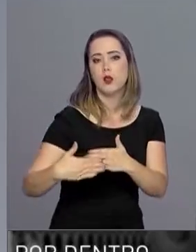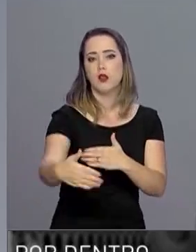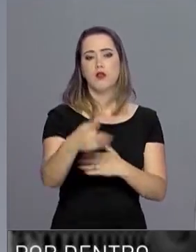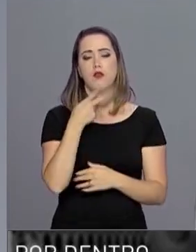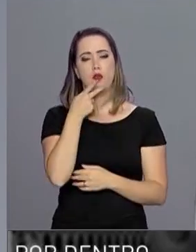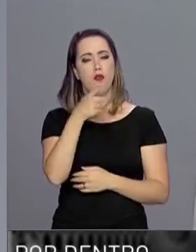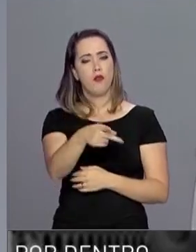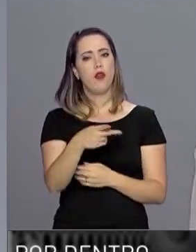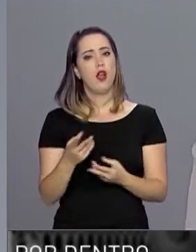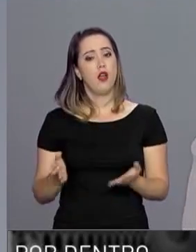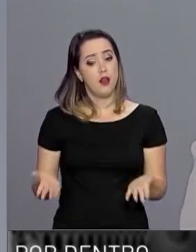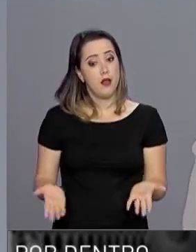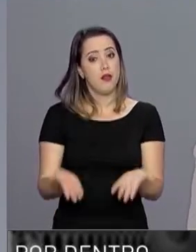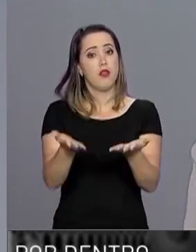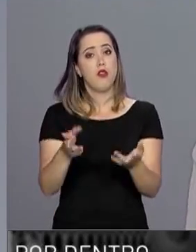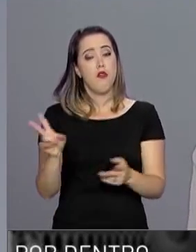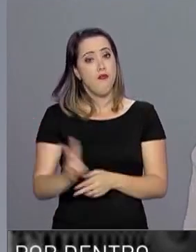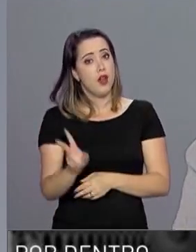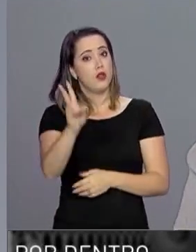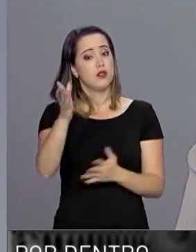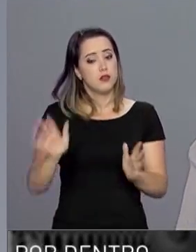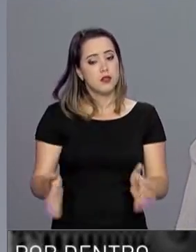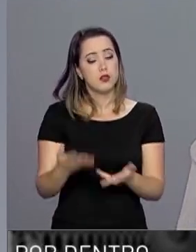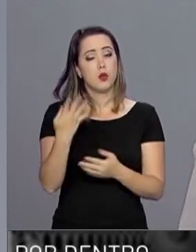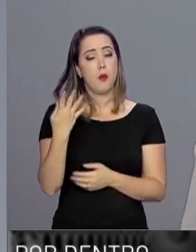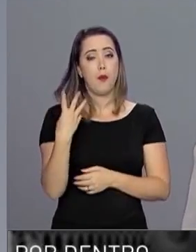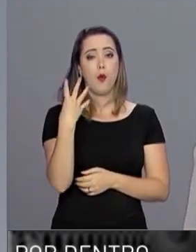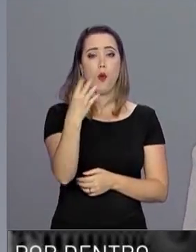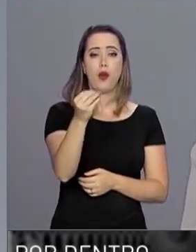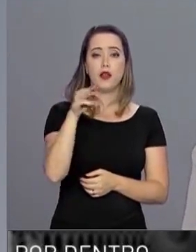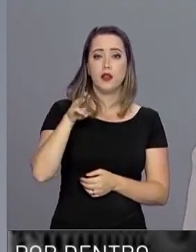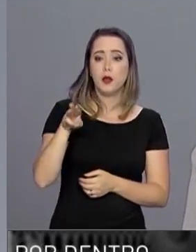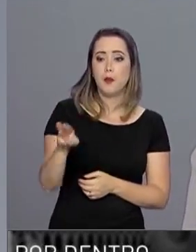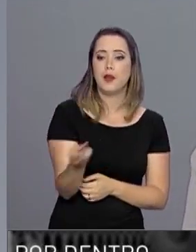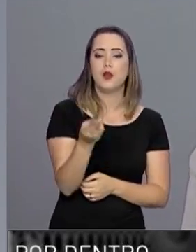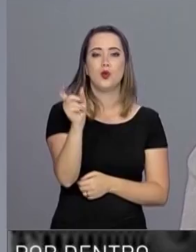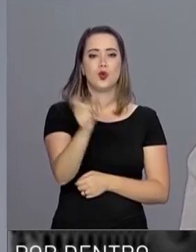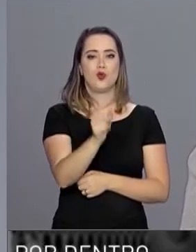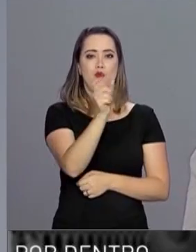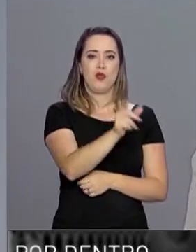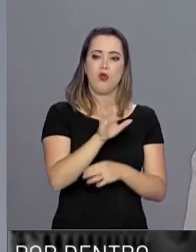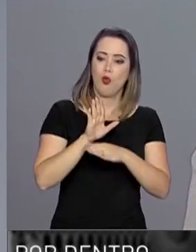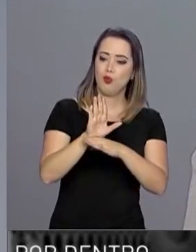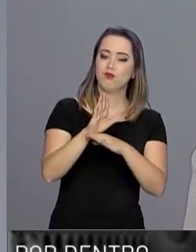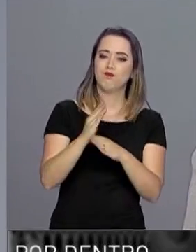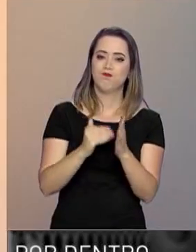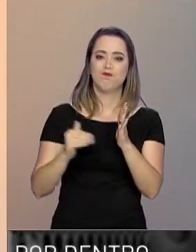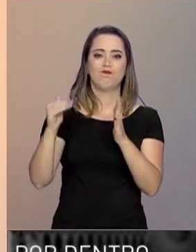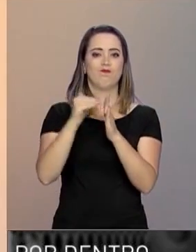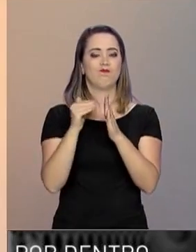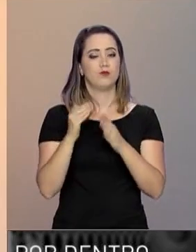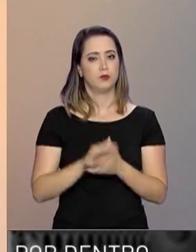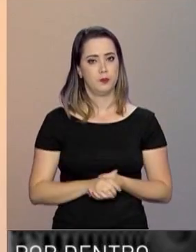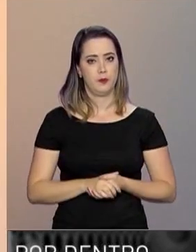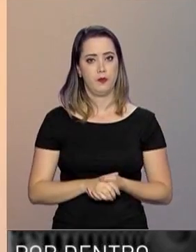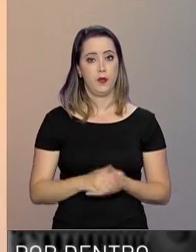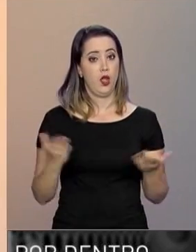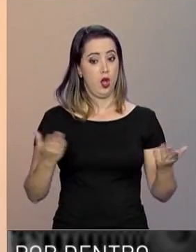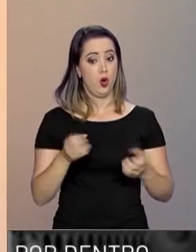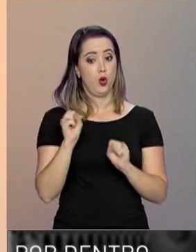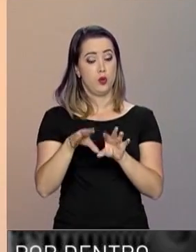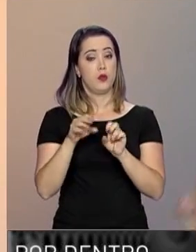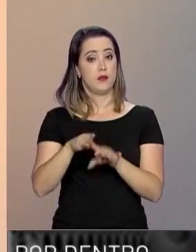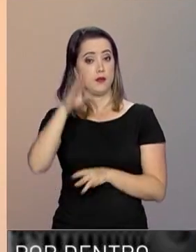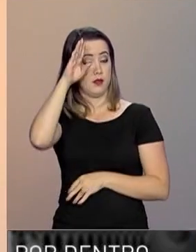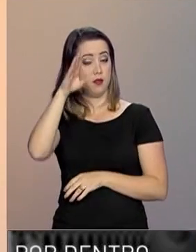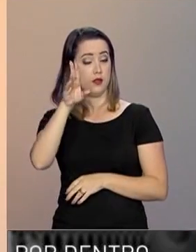a gente fala de valorização, que são mais de 40 milhões de brasileiros beneficiados com esses aumentos. Bom, agora educação superior, como é que estão os